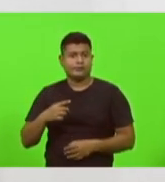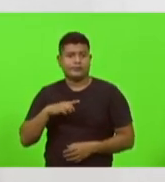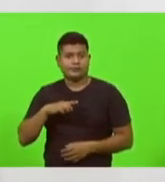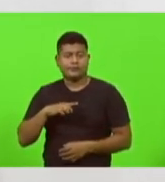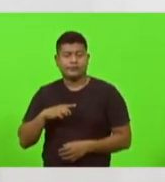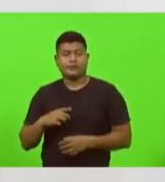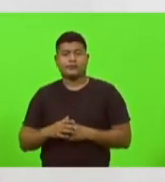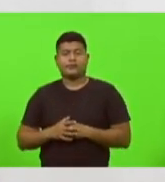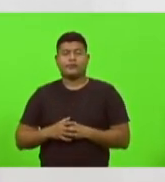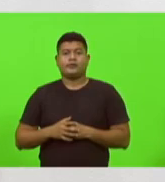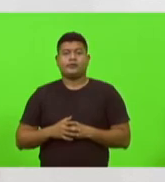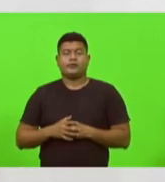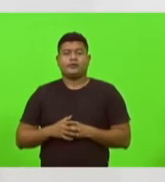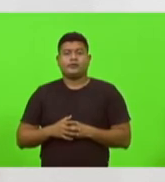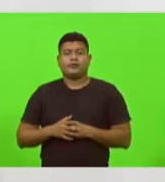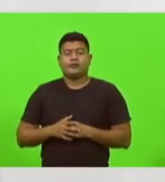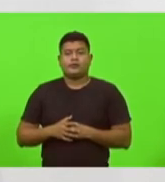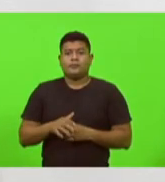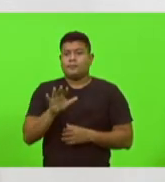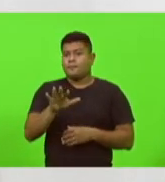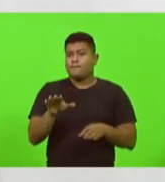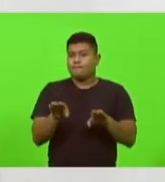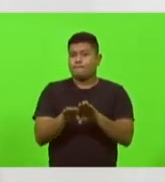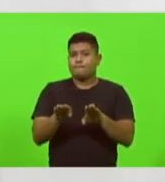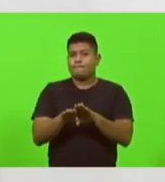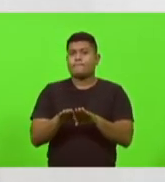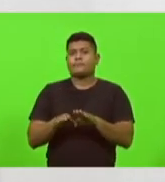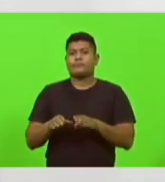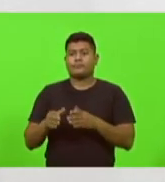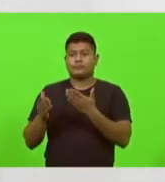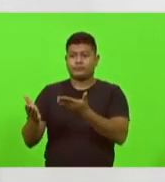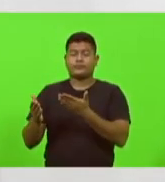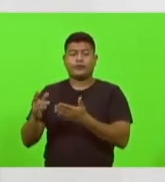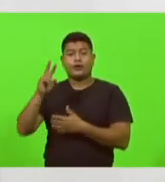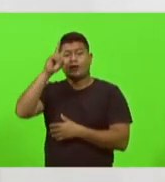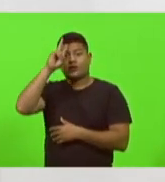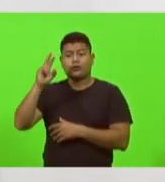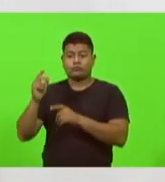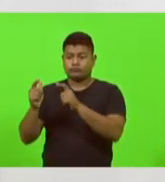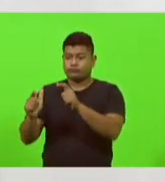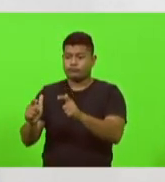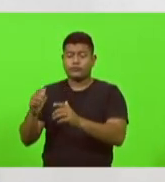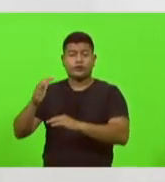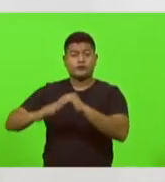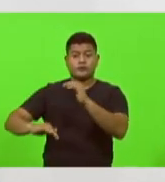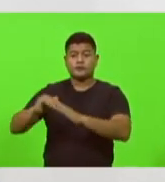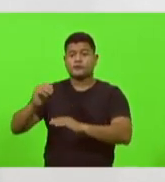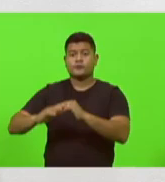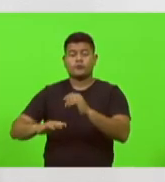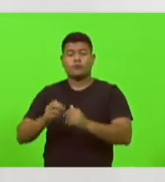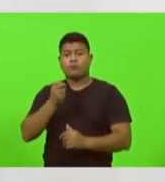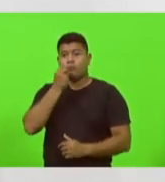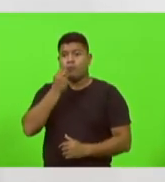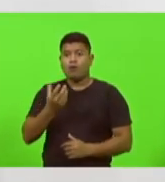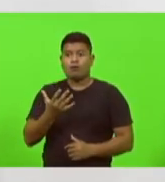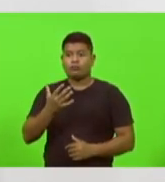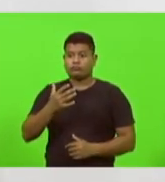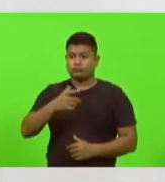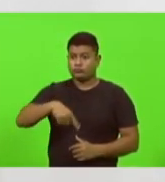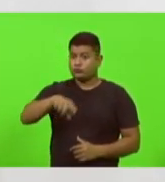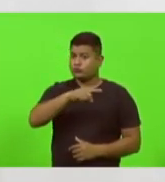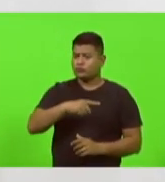mas também deixou um legado de boas práticas, de bons exemplos para todos nós